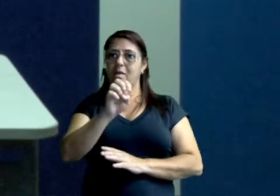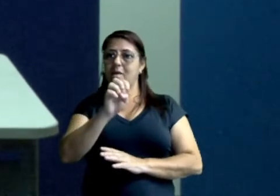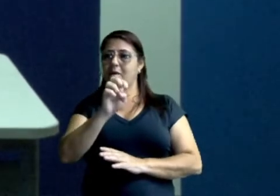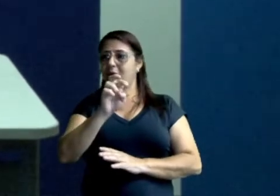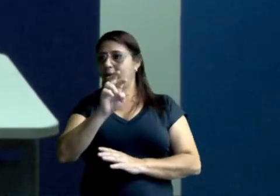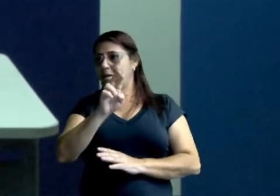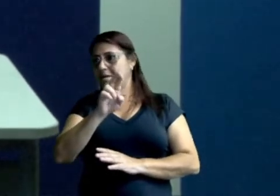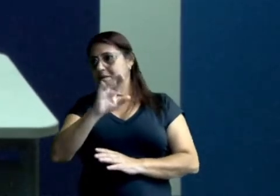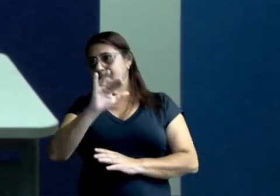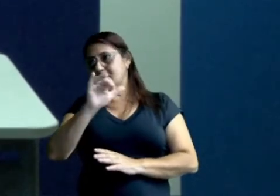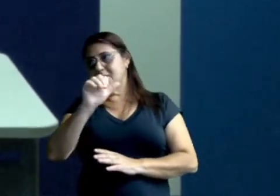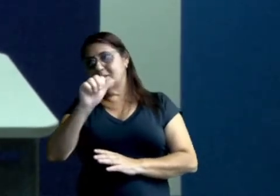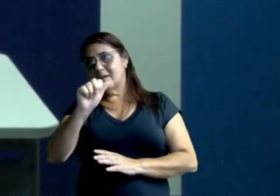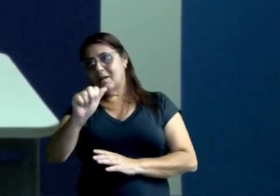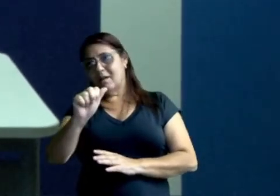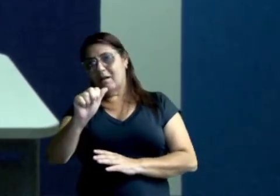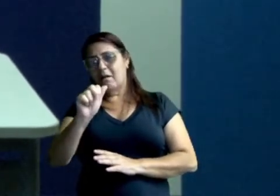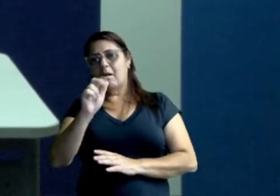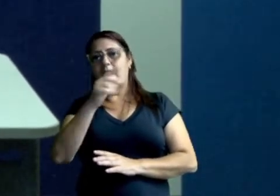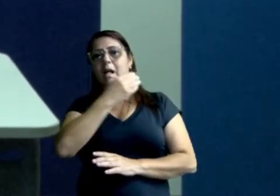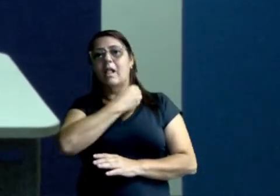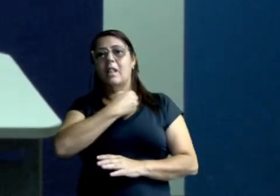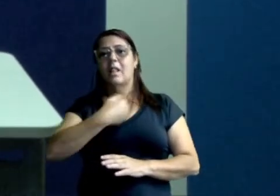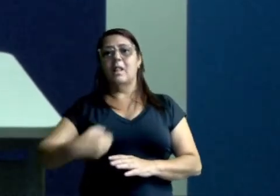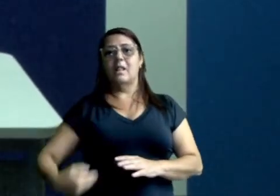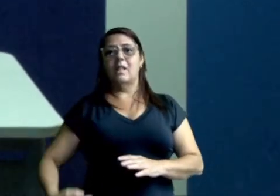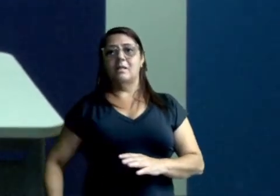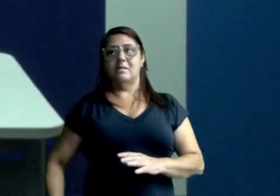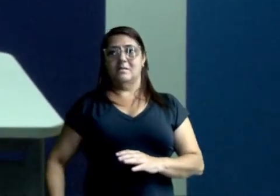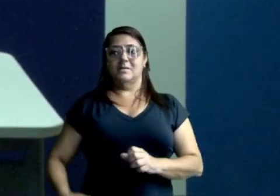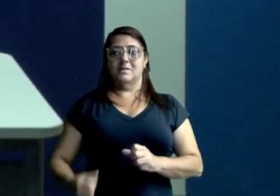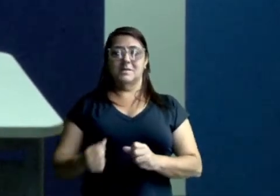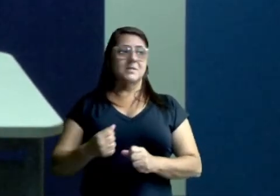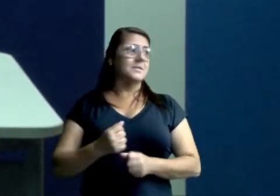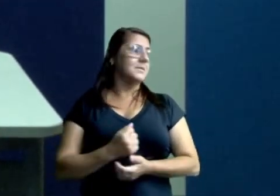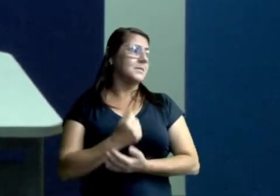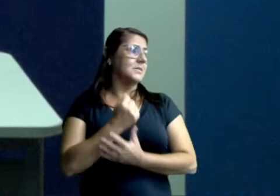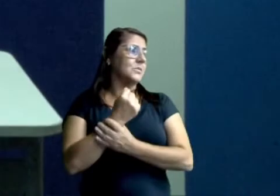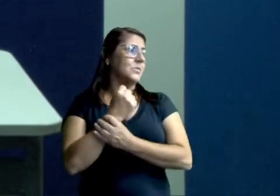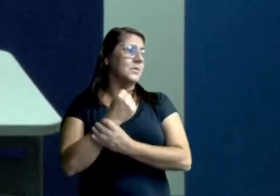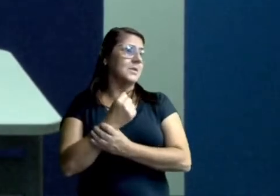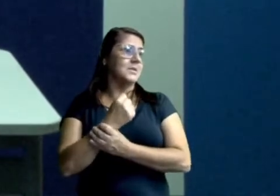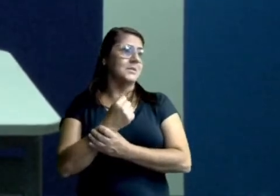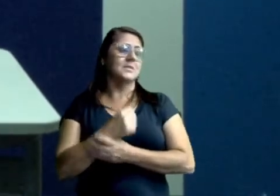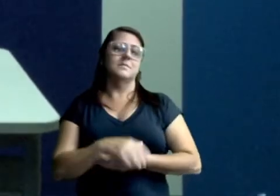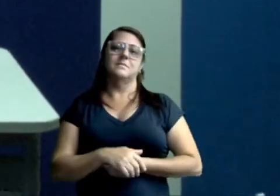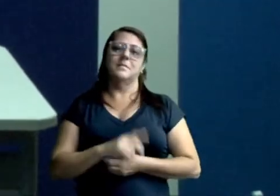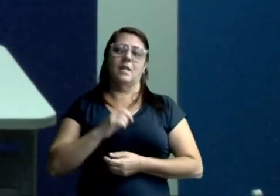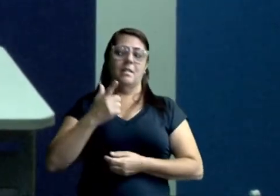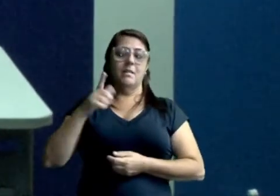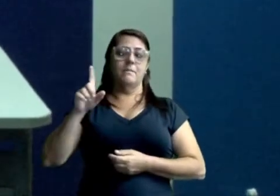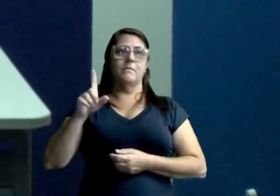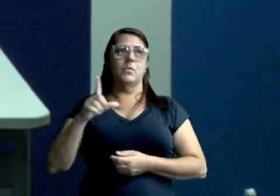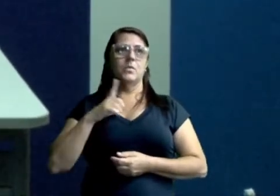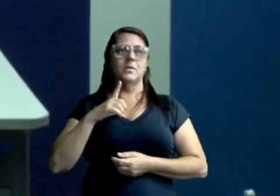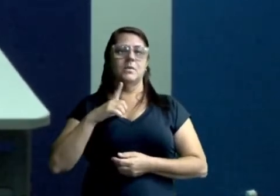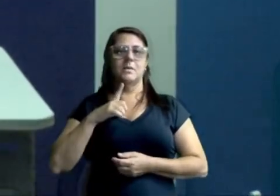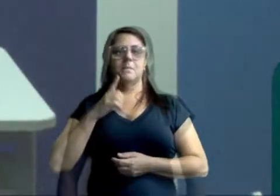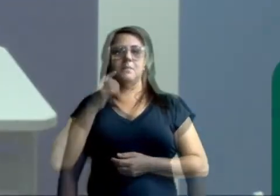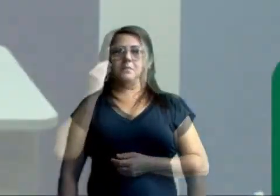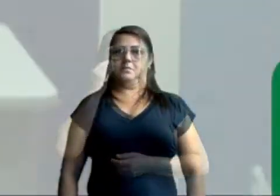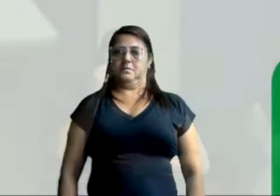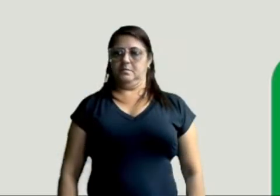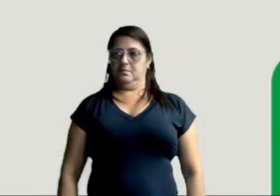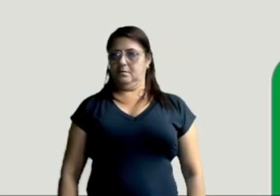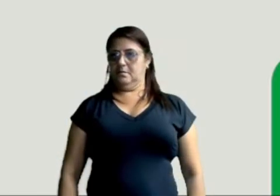isso? Beleza, agora vamos voltar lá para o slide para a gente continuar a aula. Daqui a pouco tem mais experimento, beleza? Volta aqui comigo para o